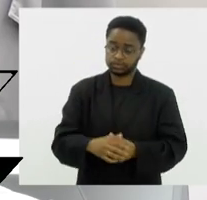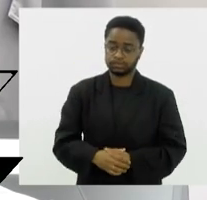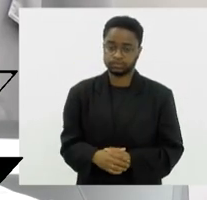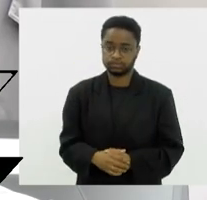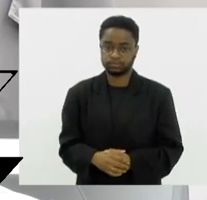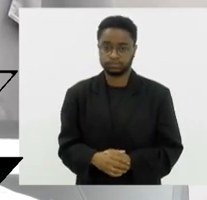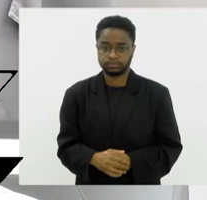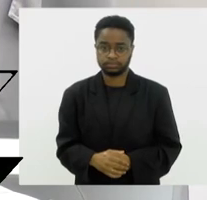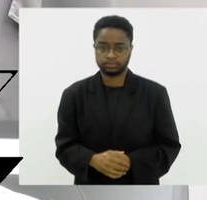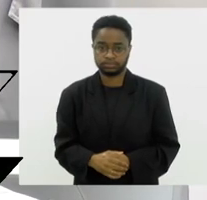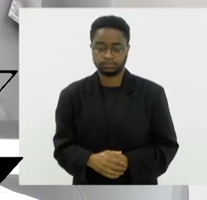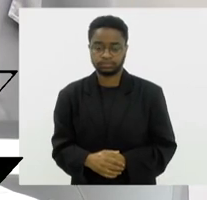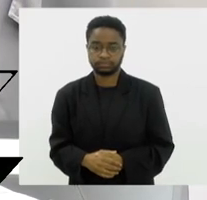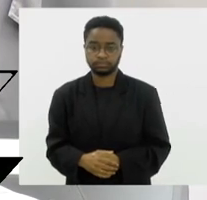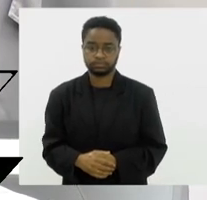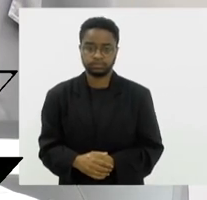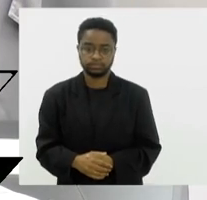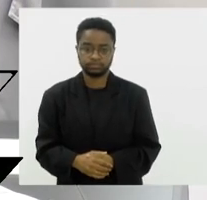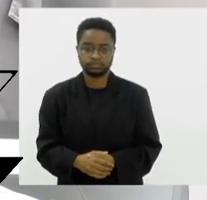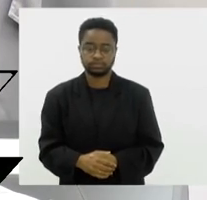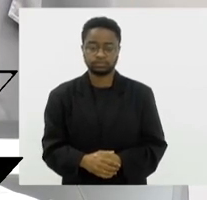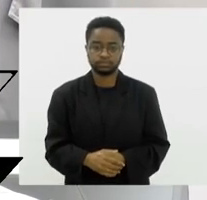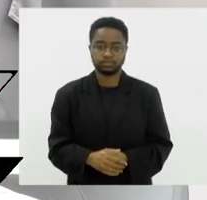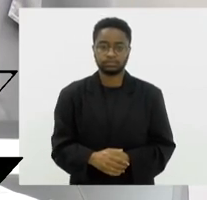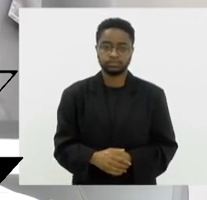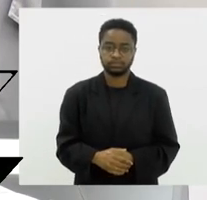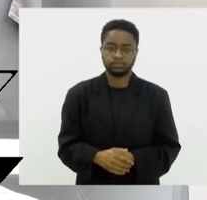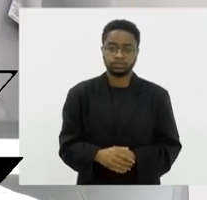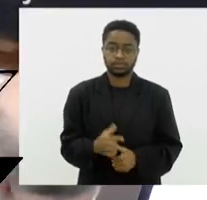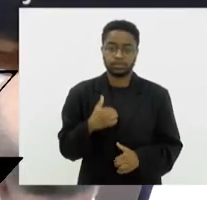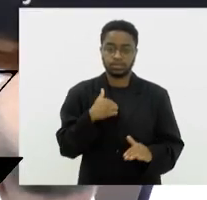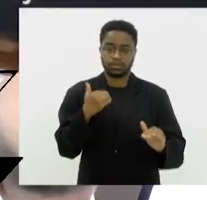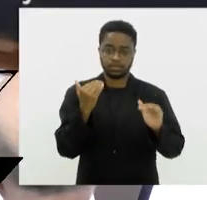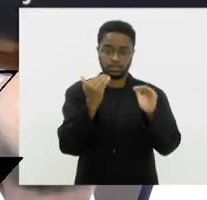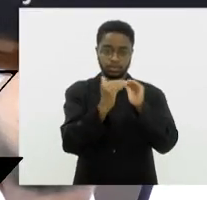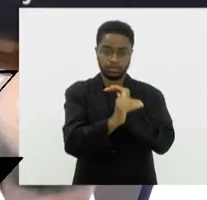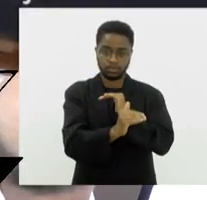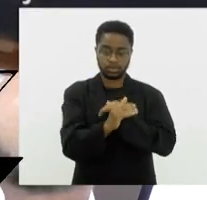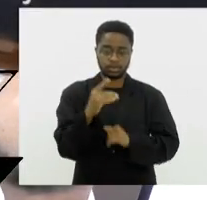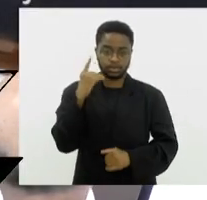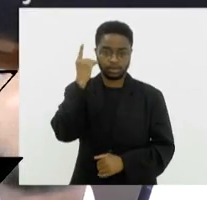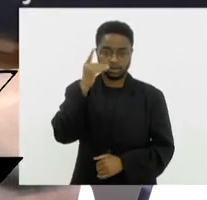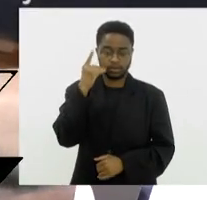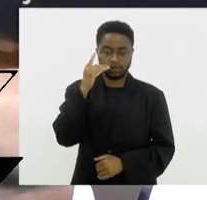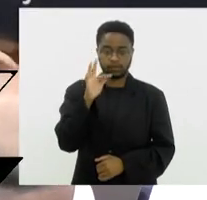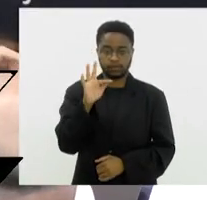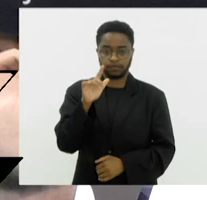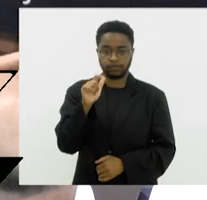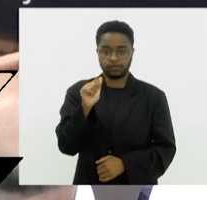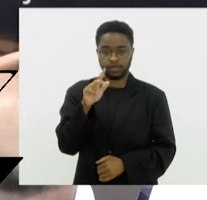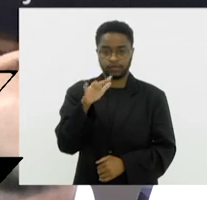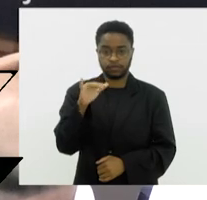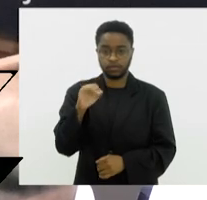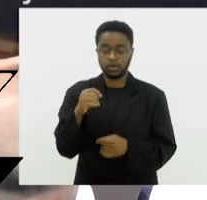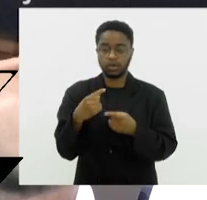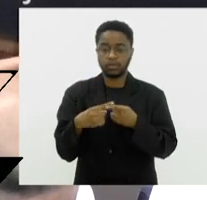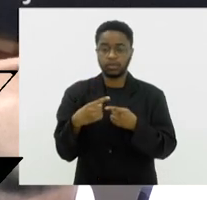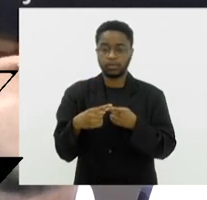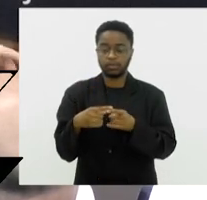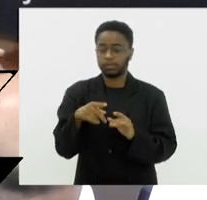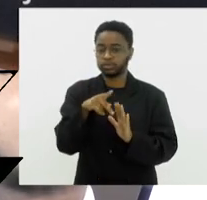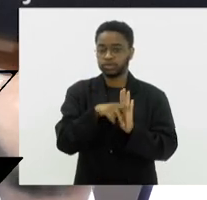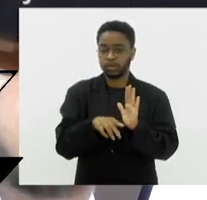redação. Deputado em desfavor do deputado Serafim, o projeto não está tratando